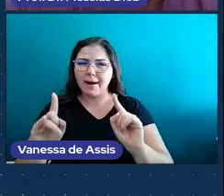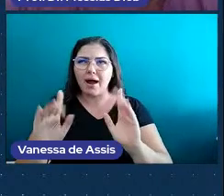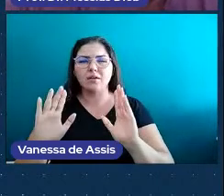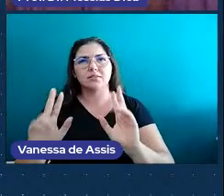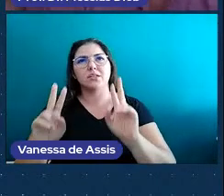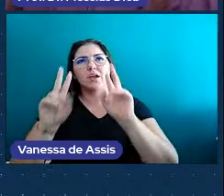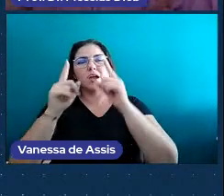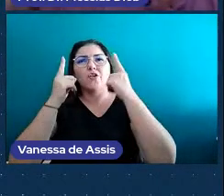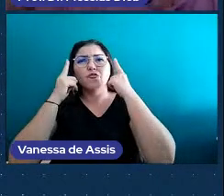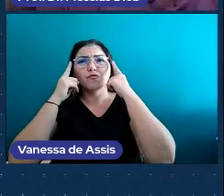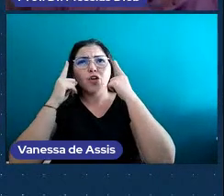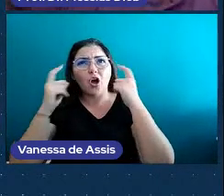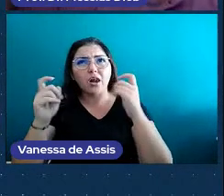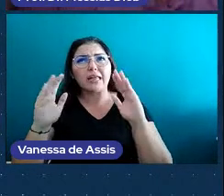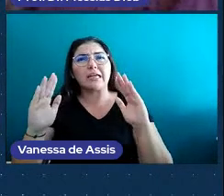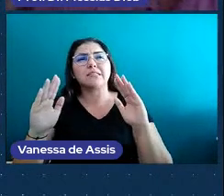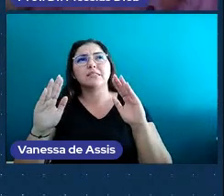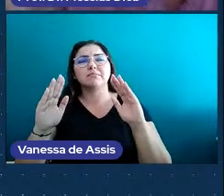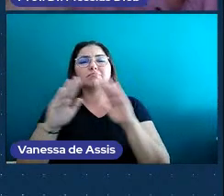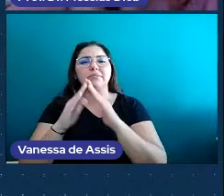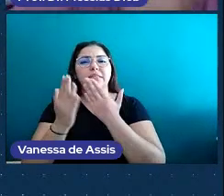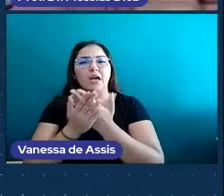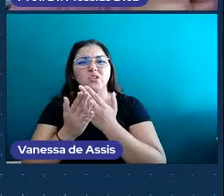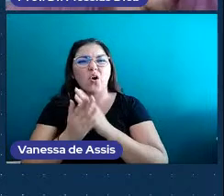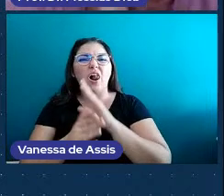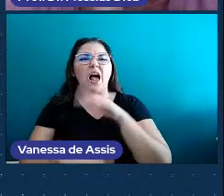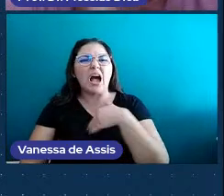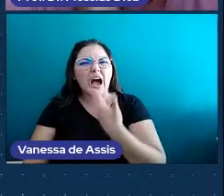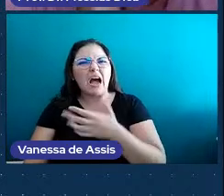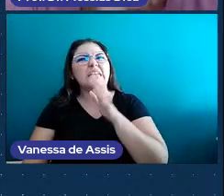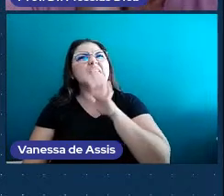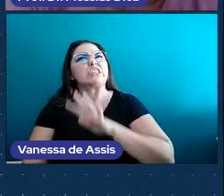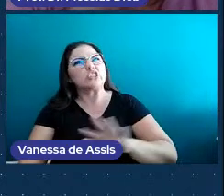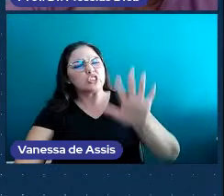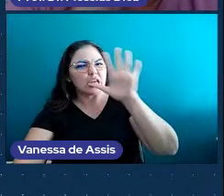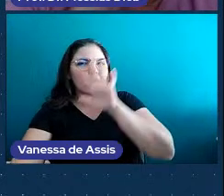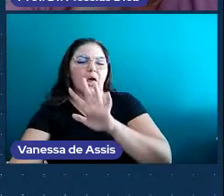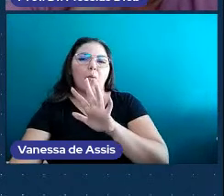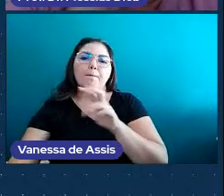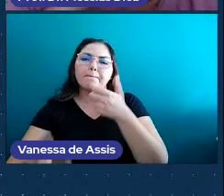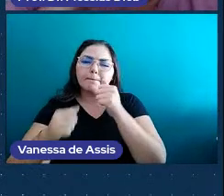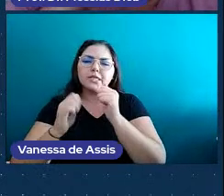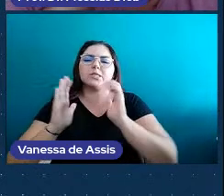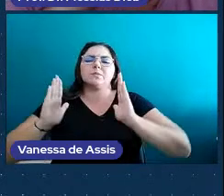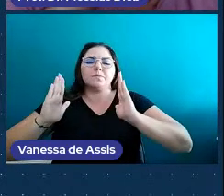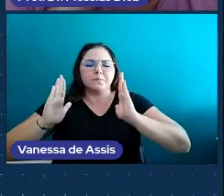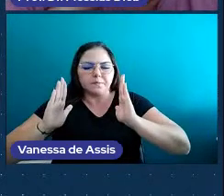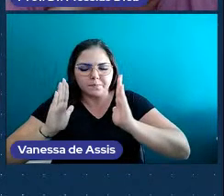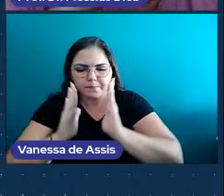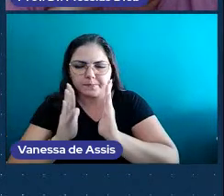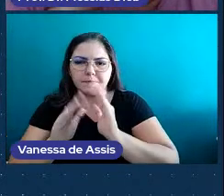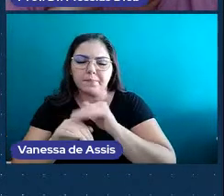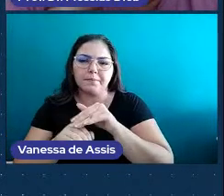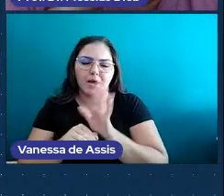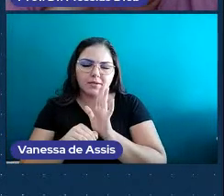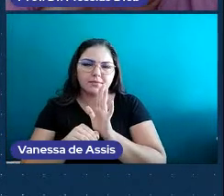escolar é amplo. Ele ainda precisa sofrer um pouquinho mais de delimitação. Por quê? porque eu posso